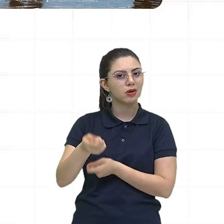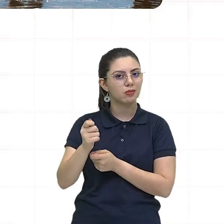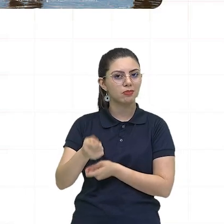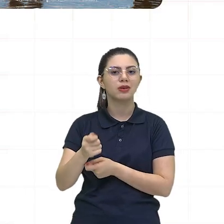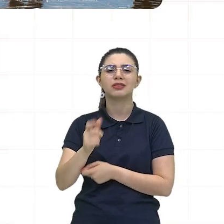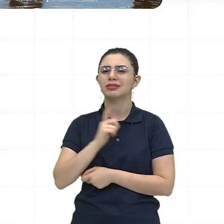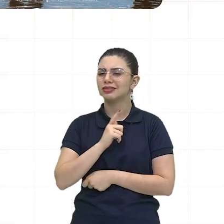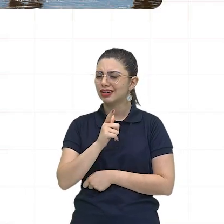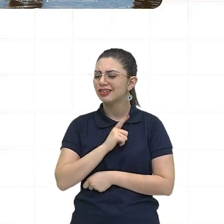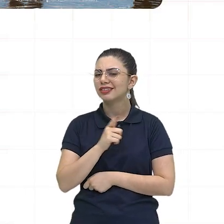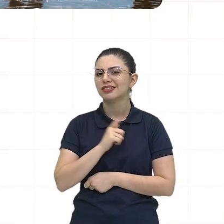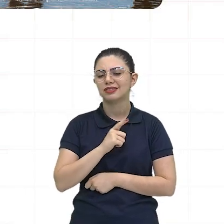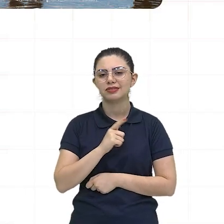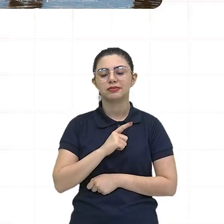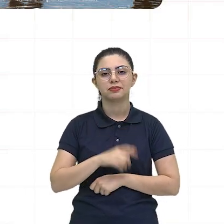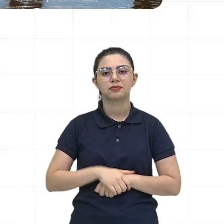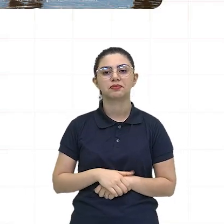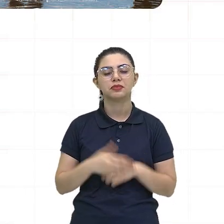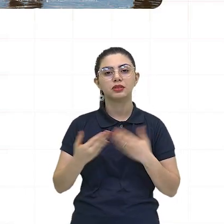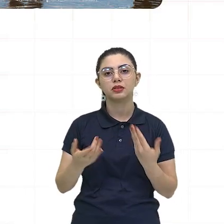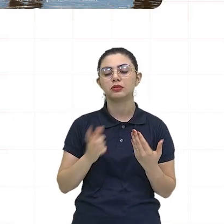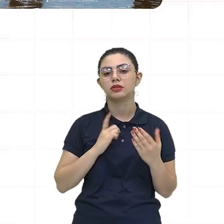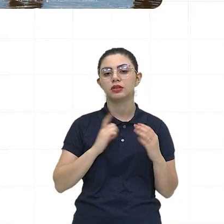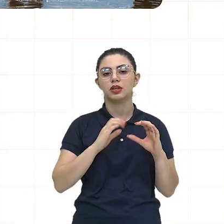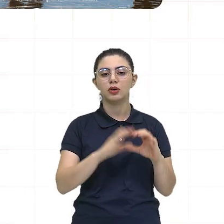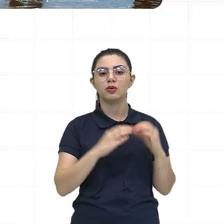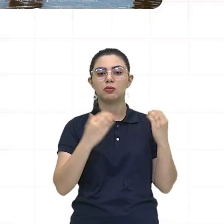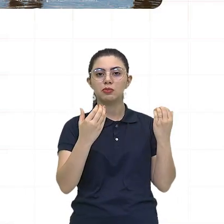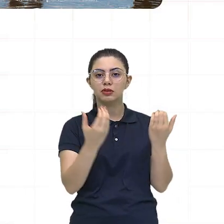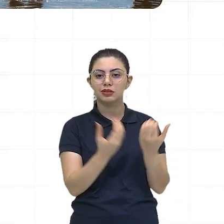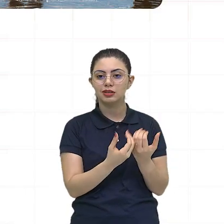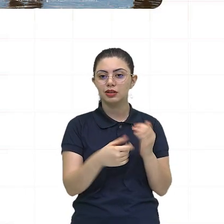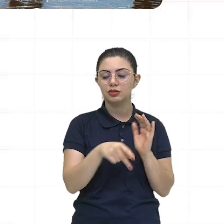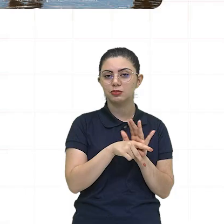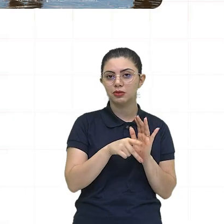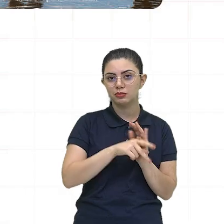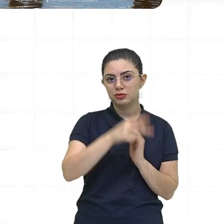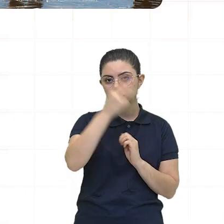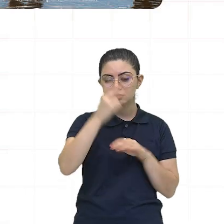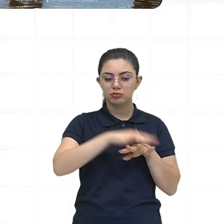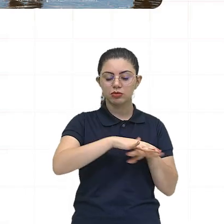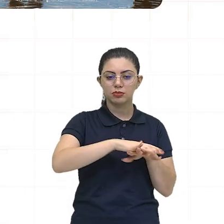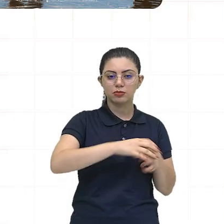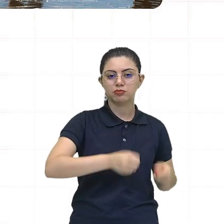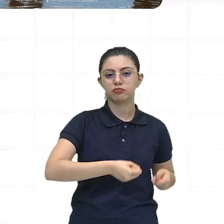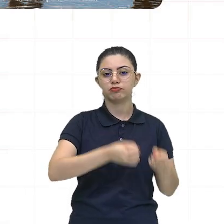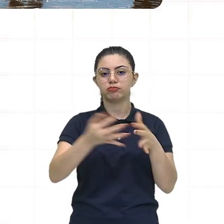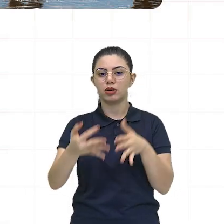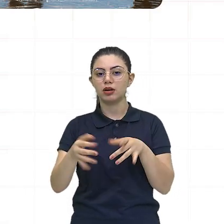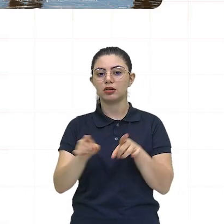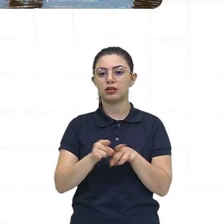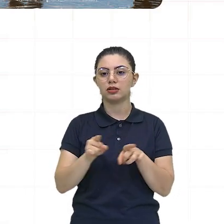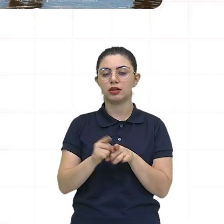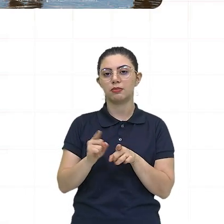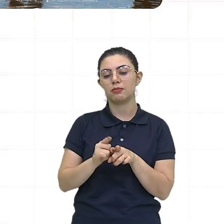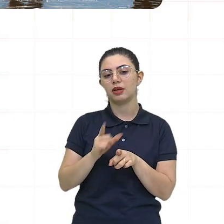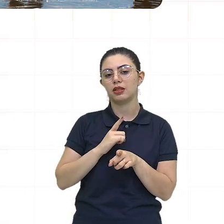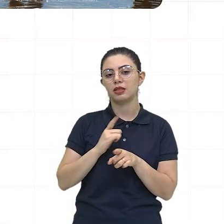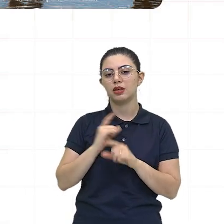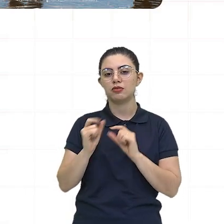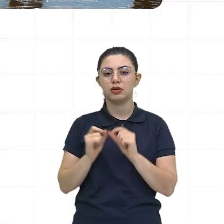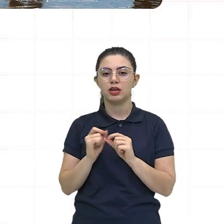bastante realizada, onde comunidades de redeiros, né, e curraleiros do norte, de jangadeiros